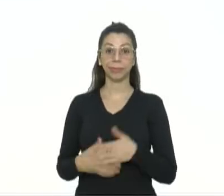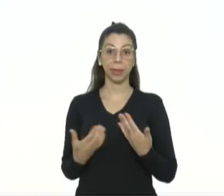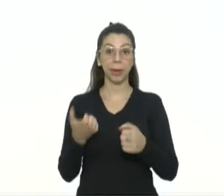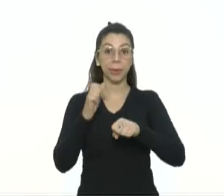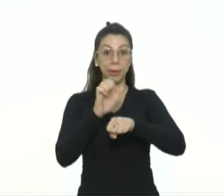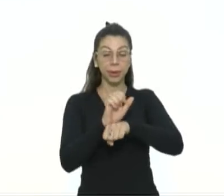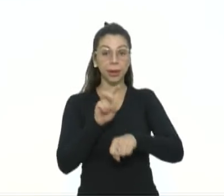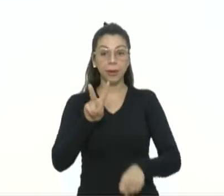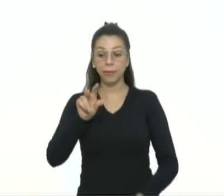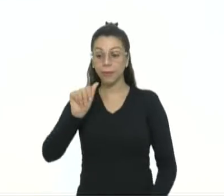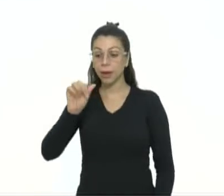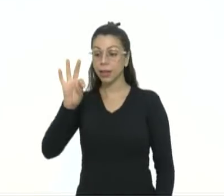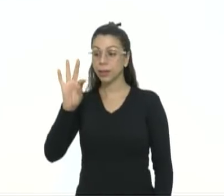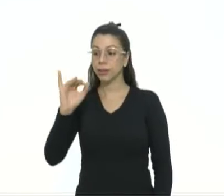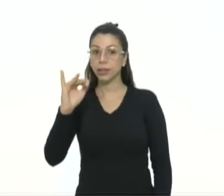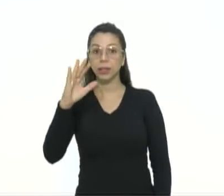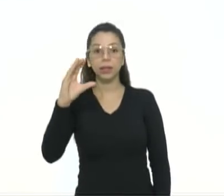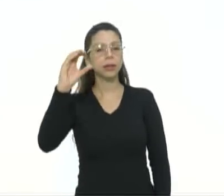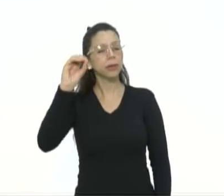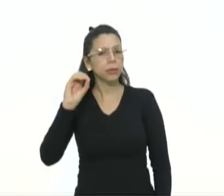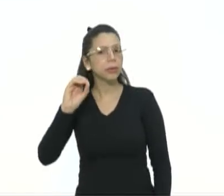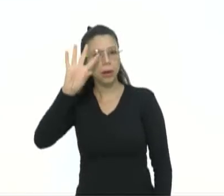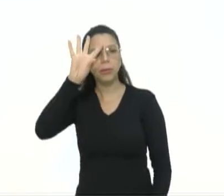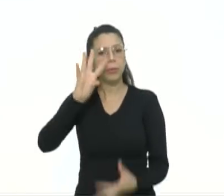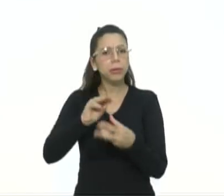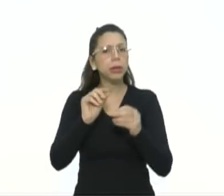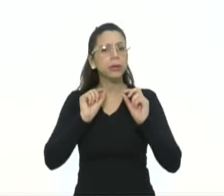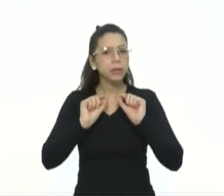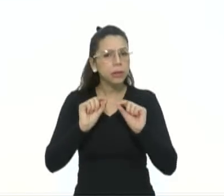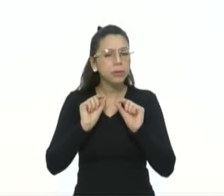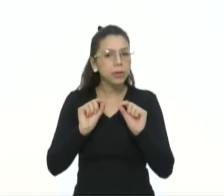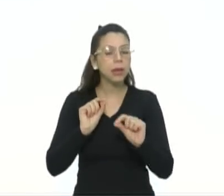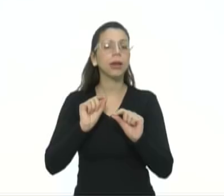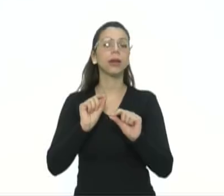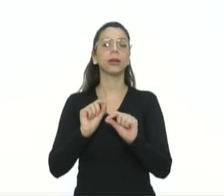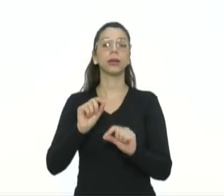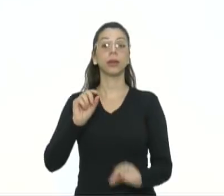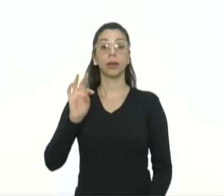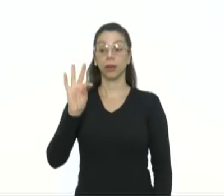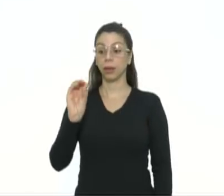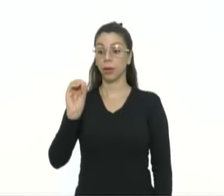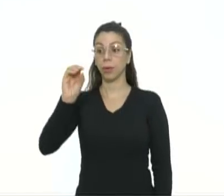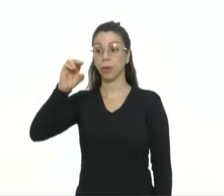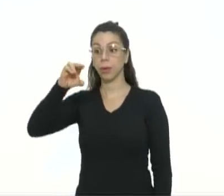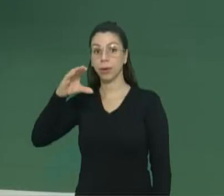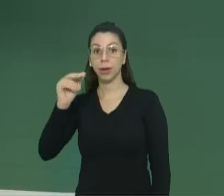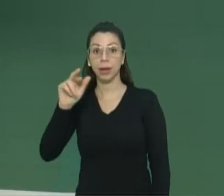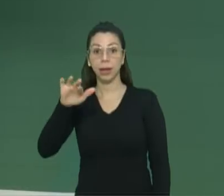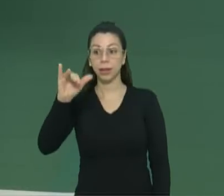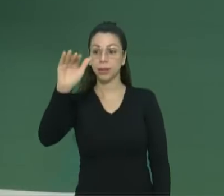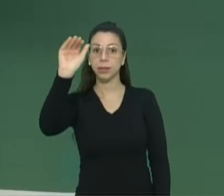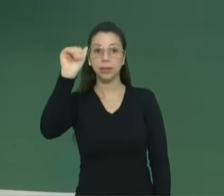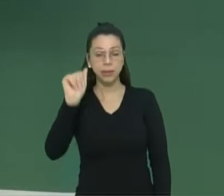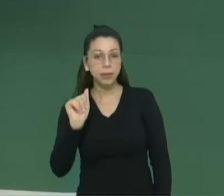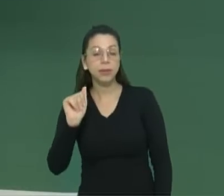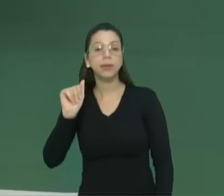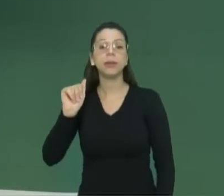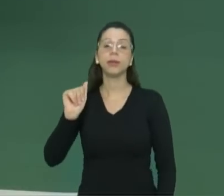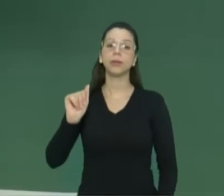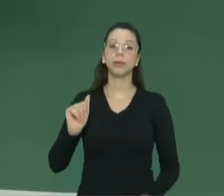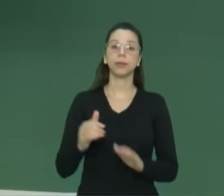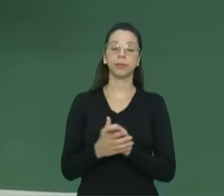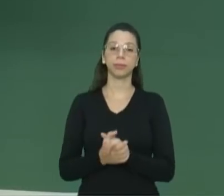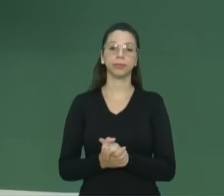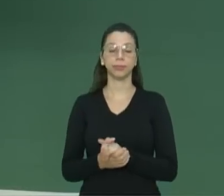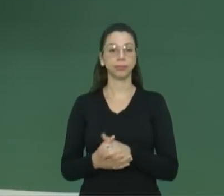do Vaticano pode ser entendido como uma teocracia, em que a vontade divina determina o governante. Então, se você se recordar, eu falei desse